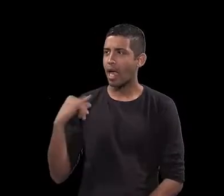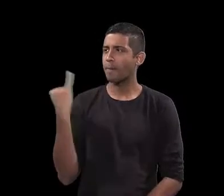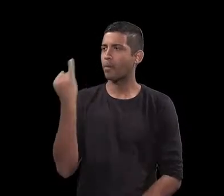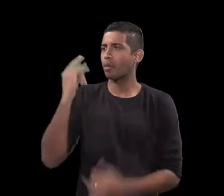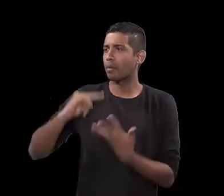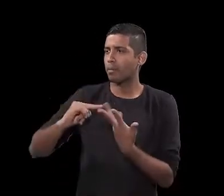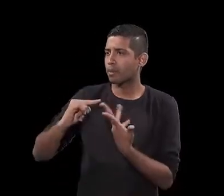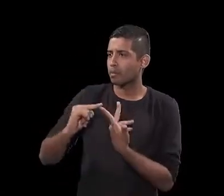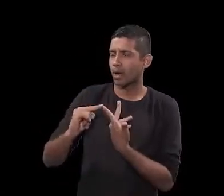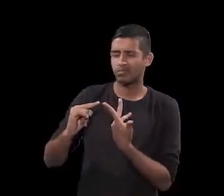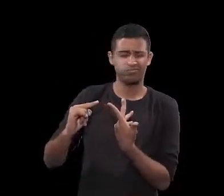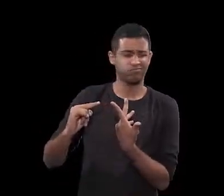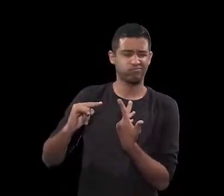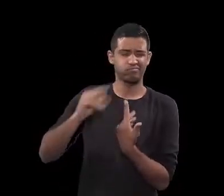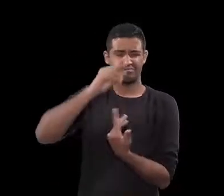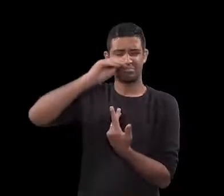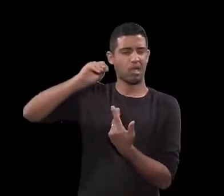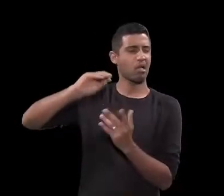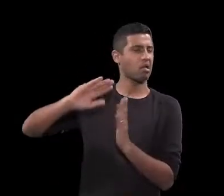davam muita importância